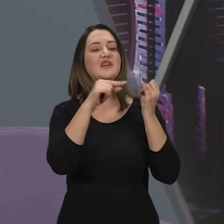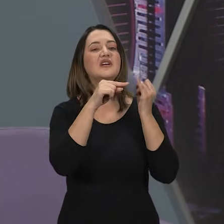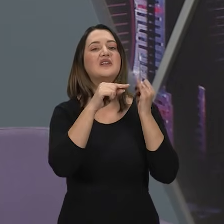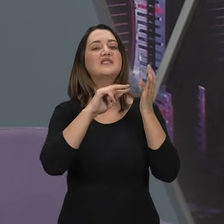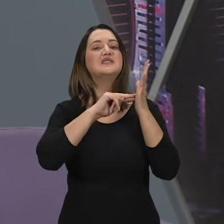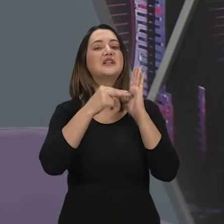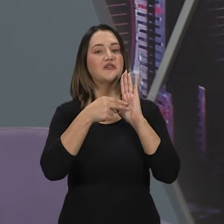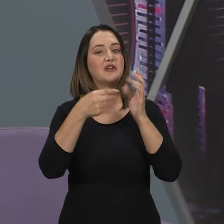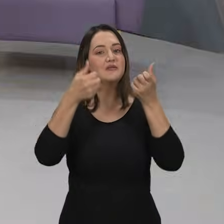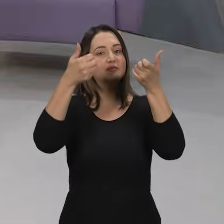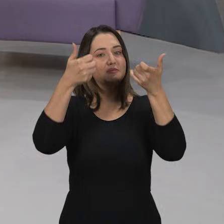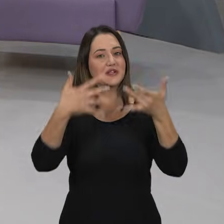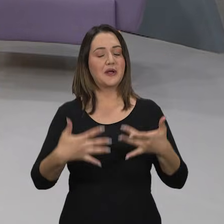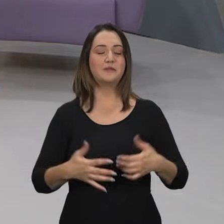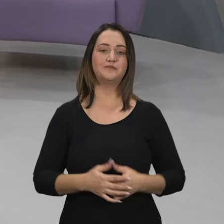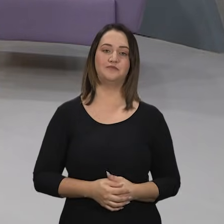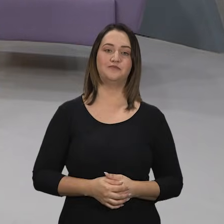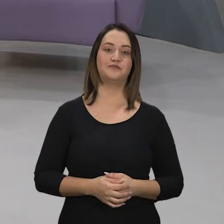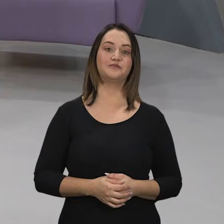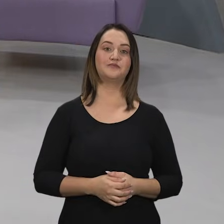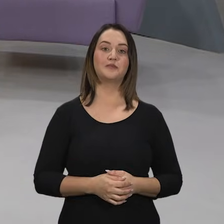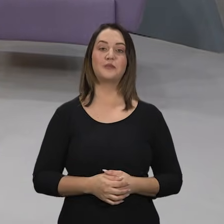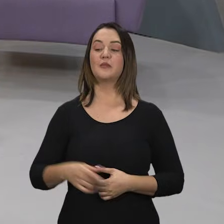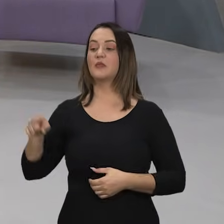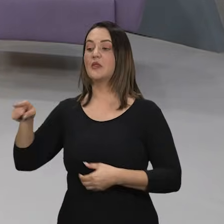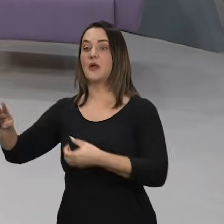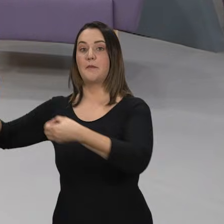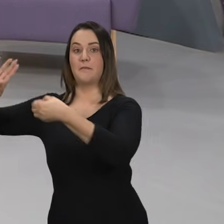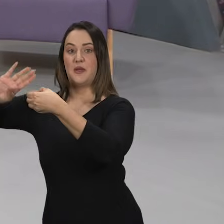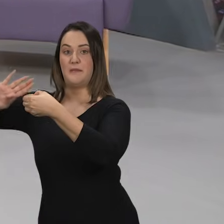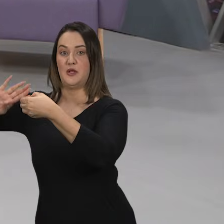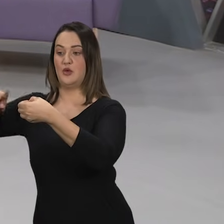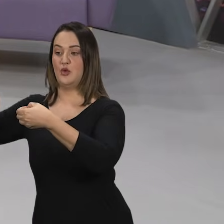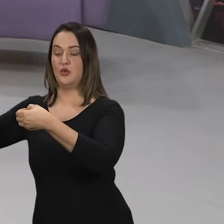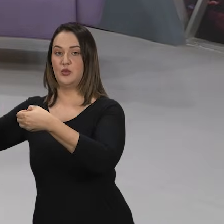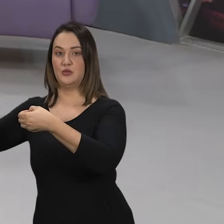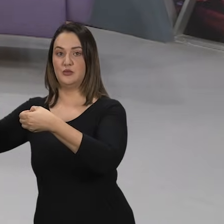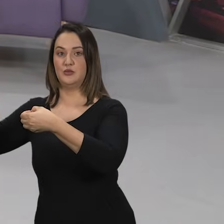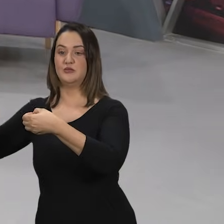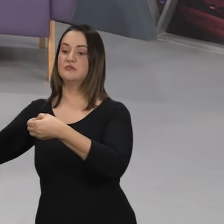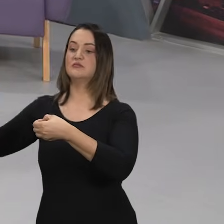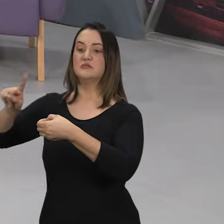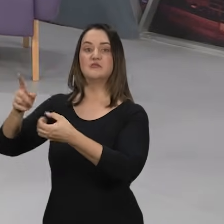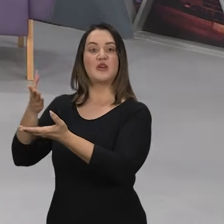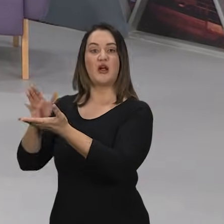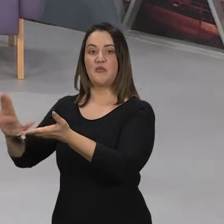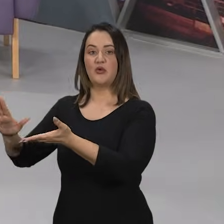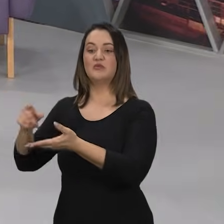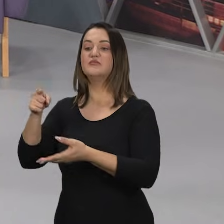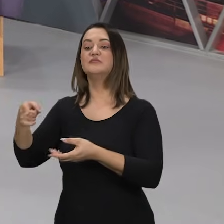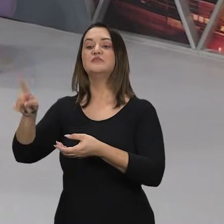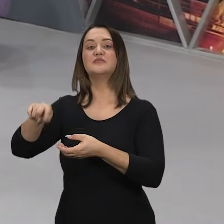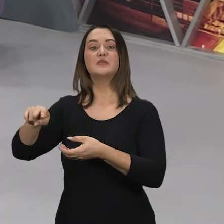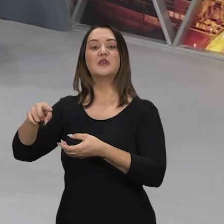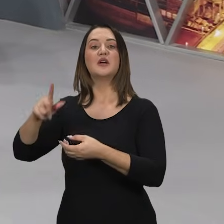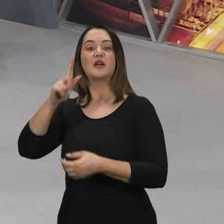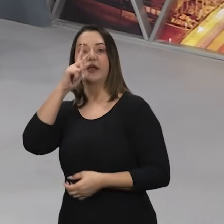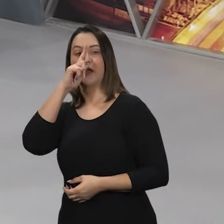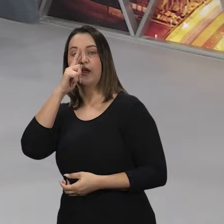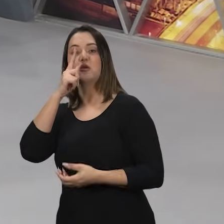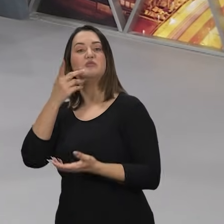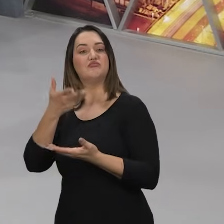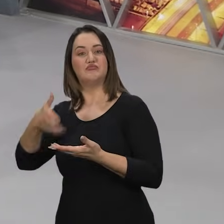esses detalhes. O Império Babilônico passou, o Império Grego também passou,